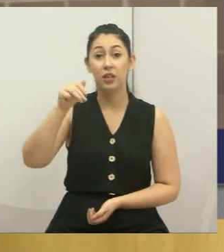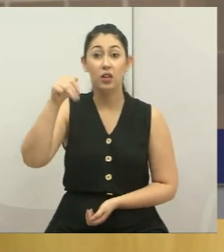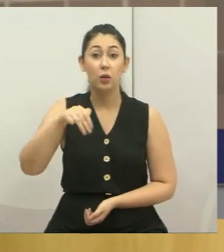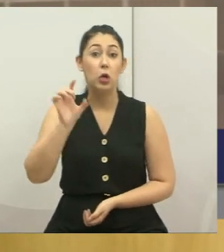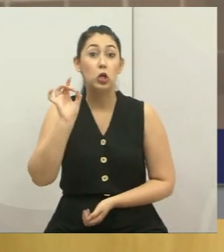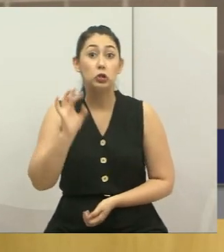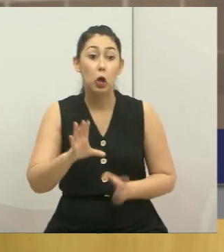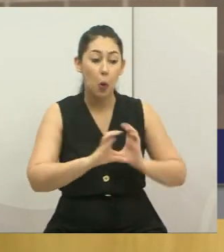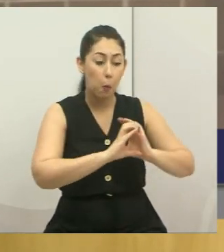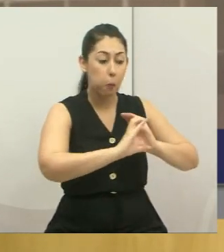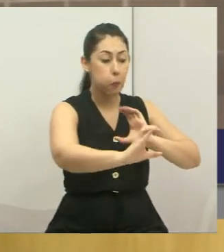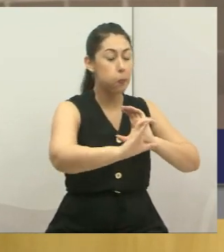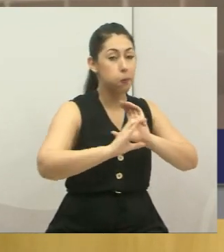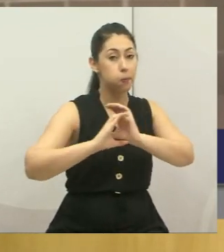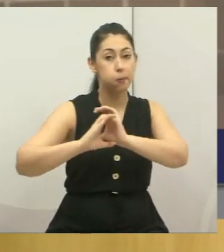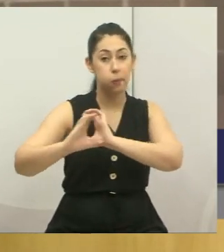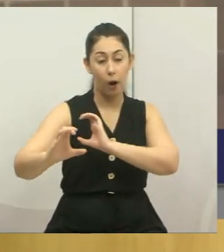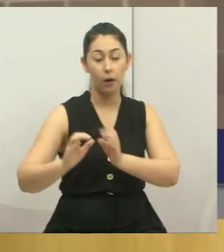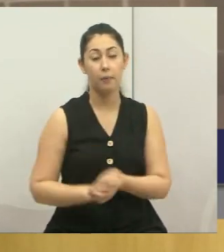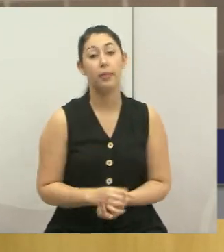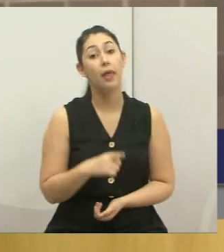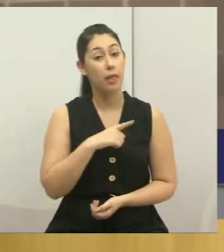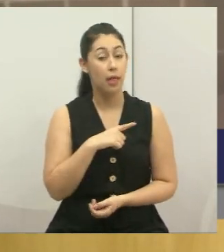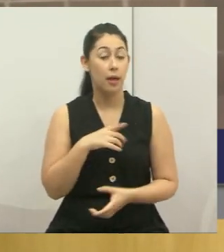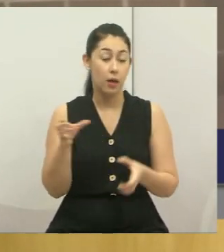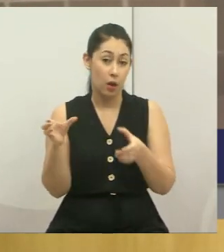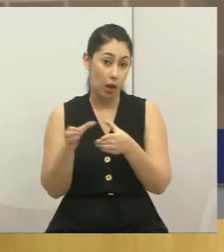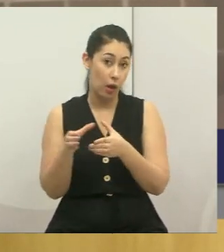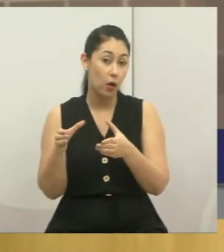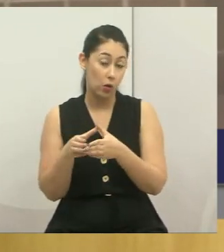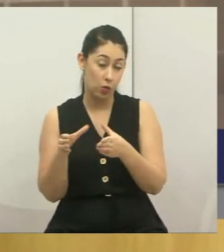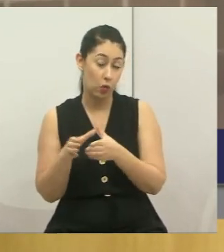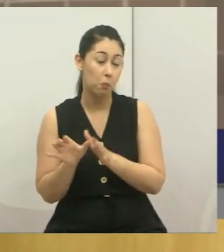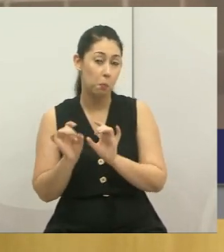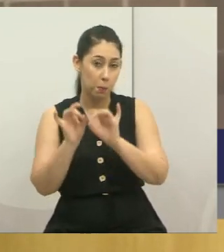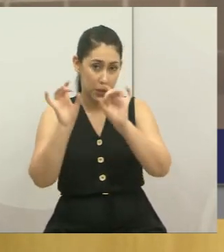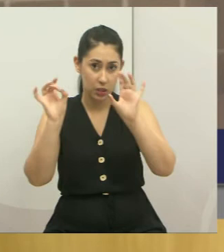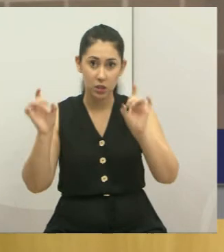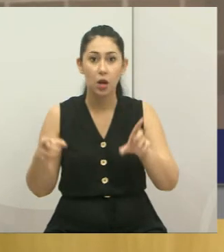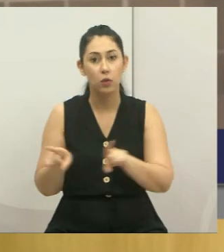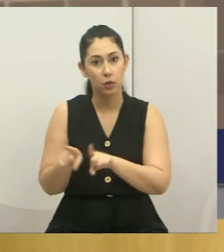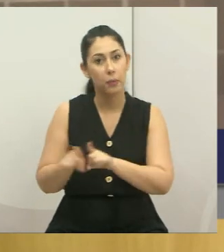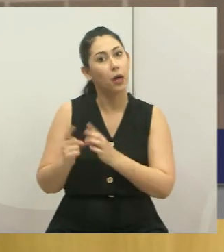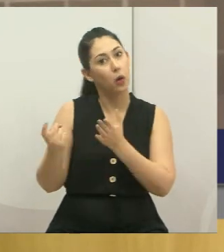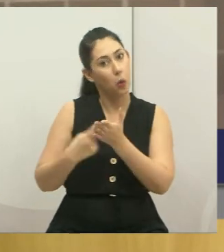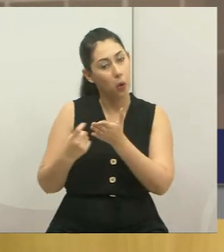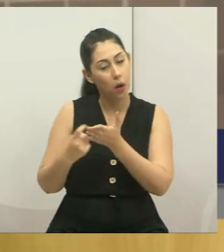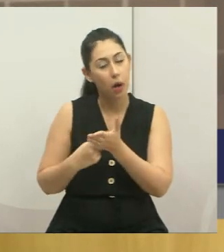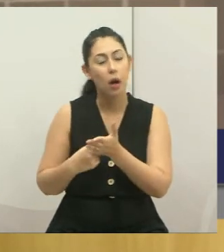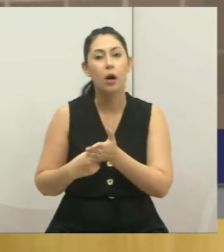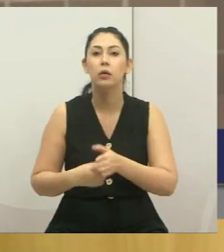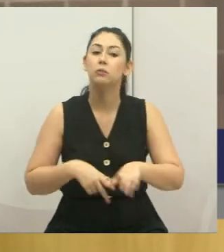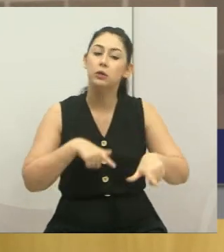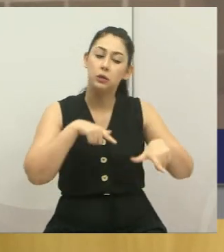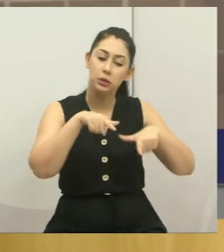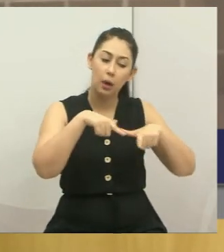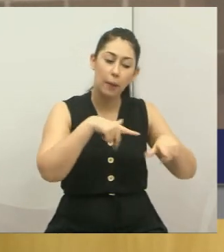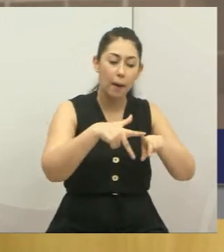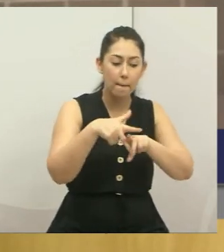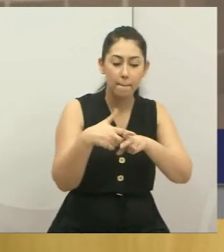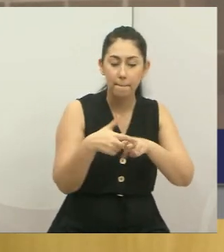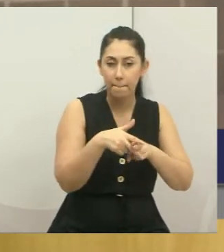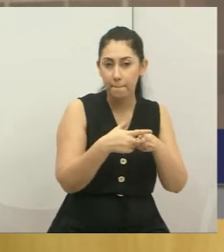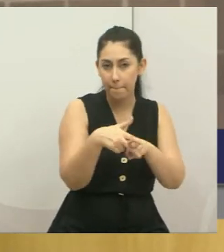água, tem equipes próprias e contratadas, inclusive, para a realização do serviço de manutenção.